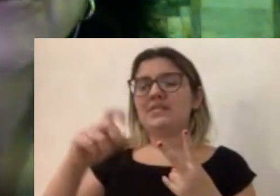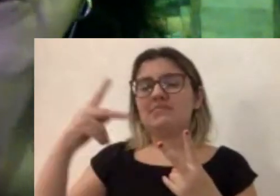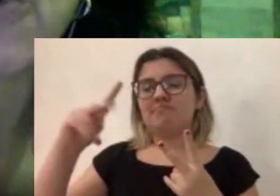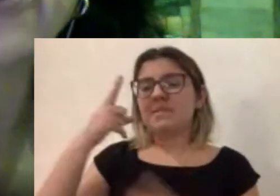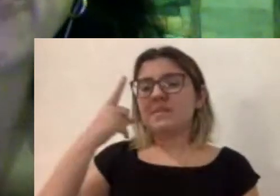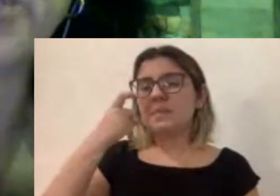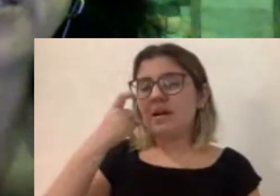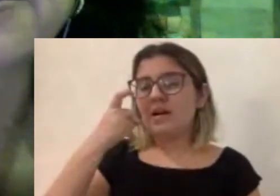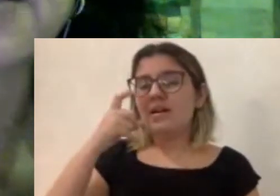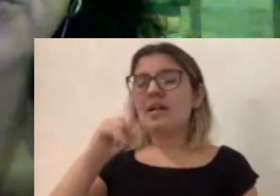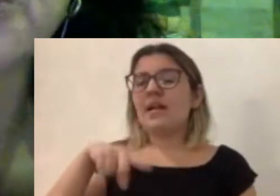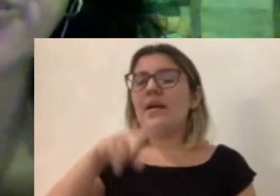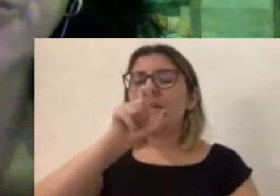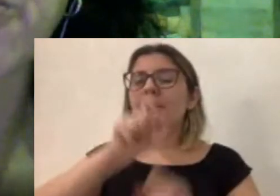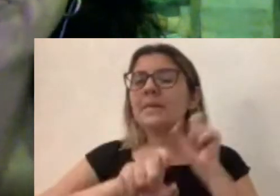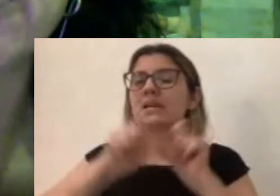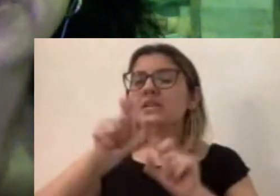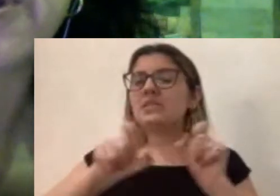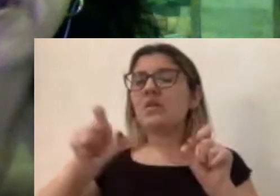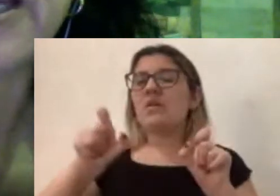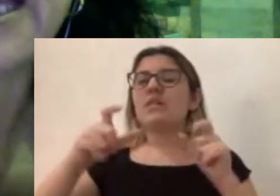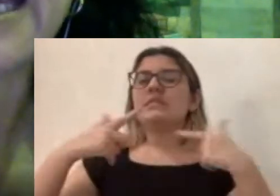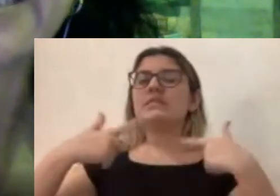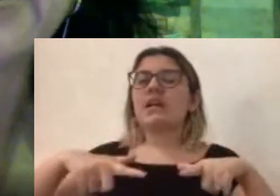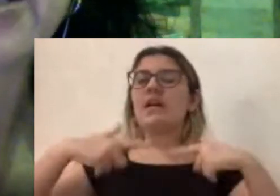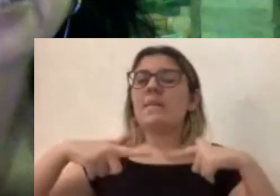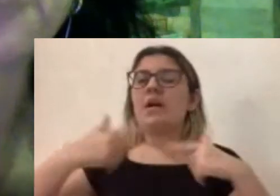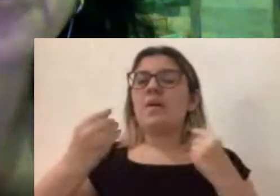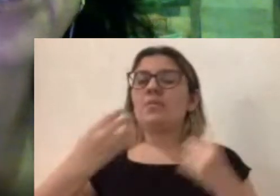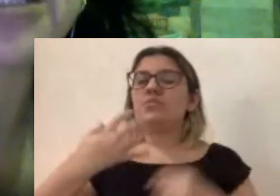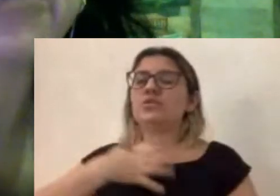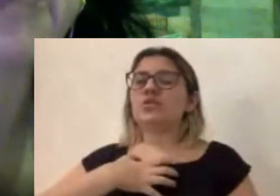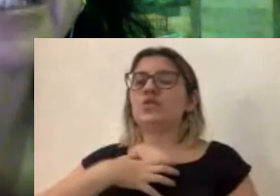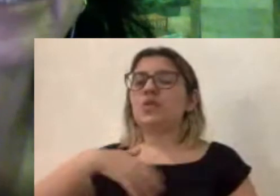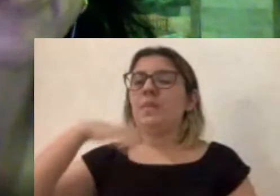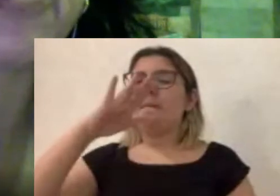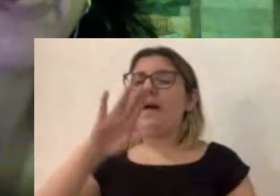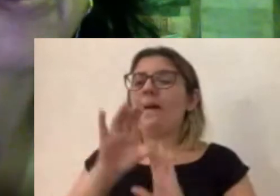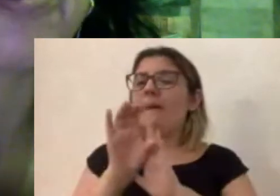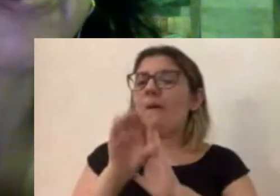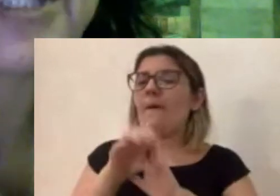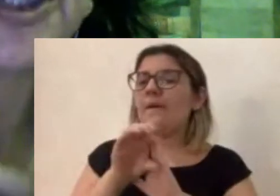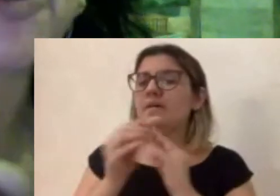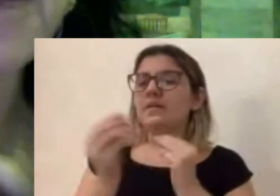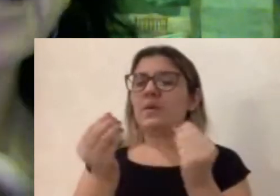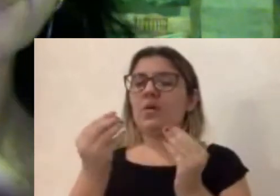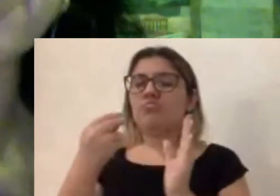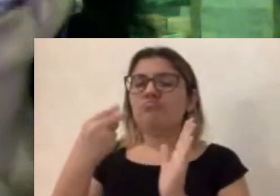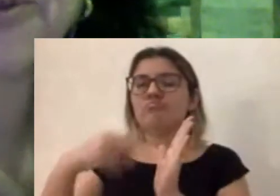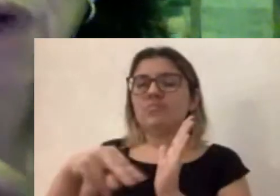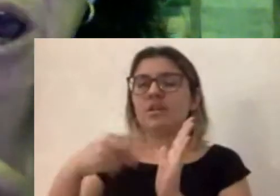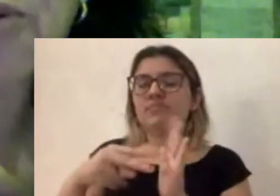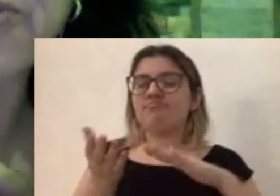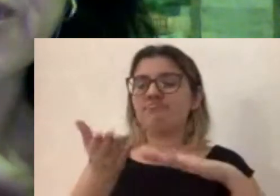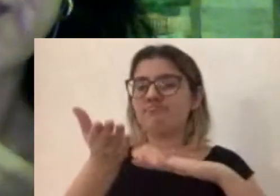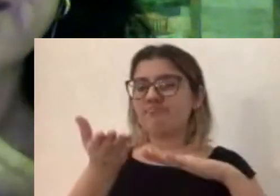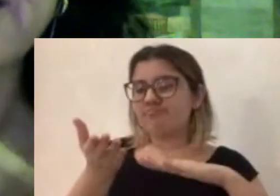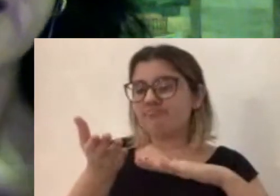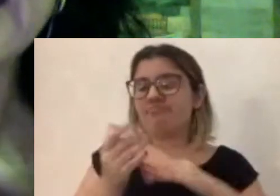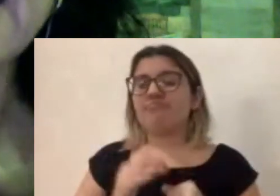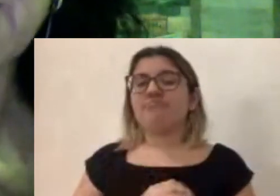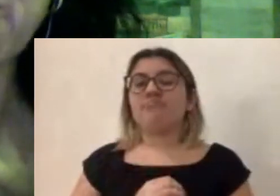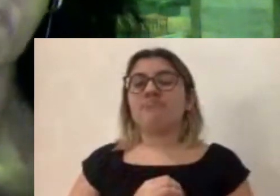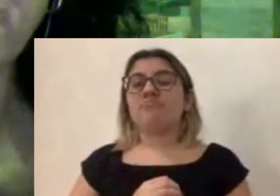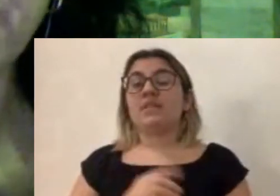o Juan Domingues, que é um espanhol, que são essas pessoas que estão trabalhando o sentido mais conceitual